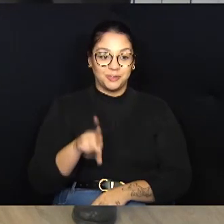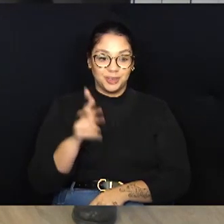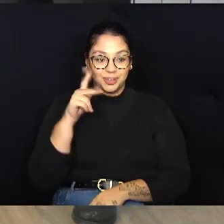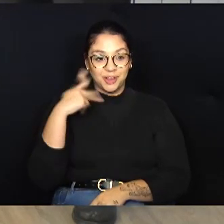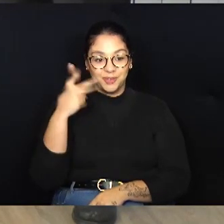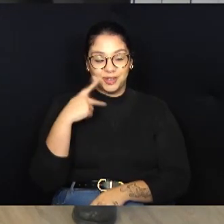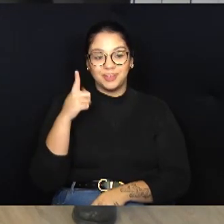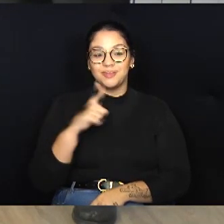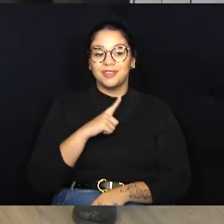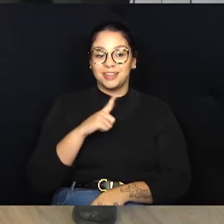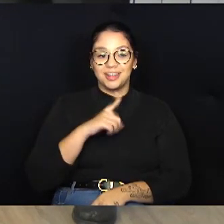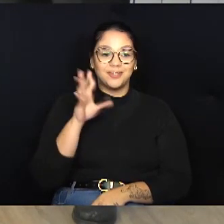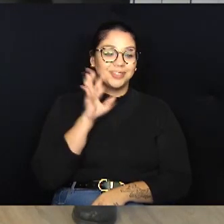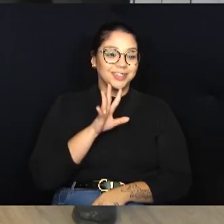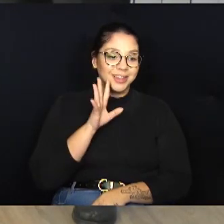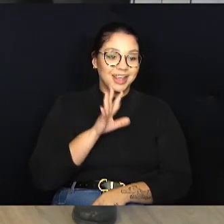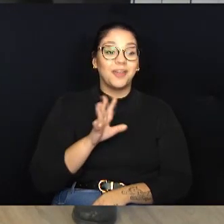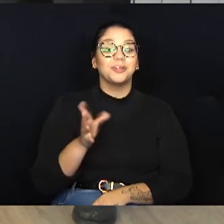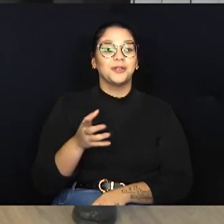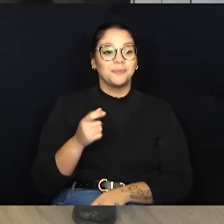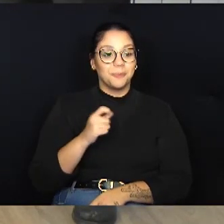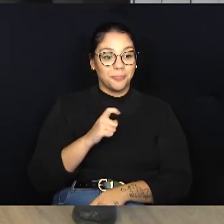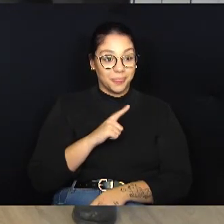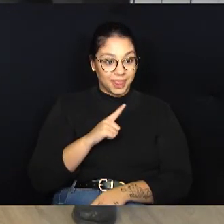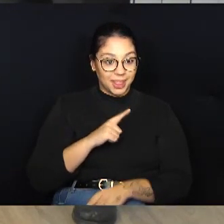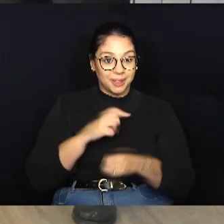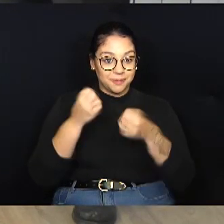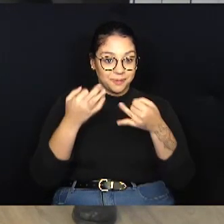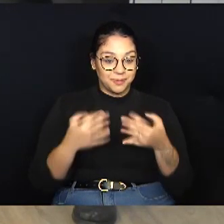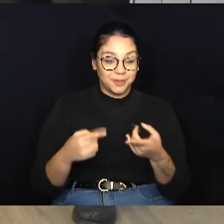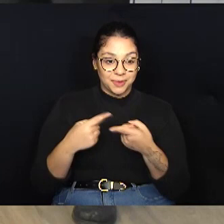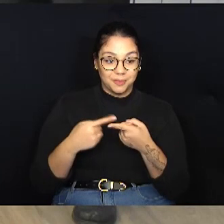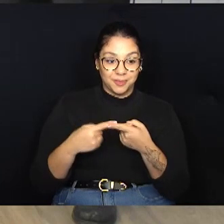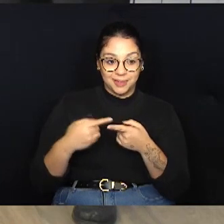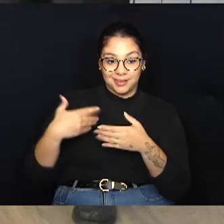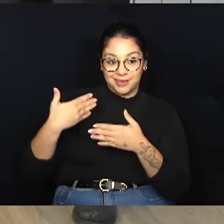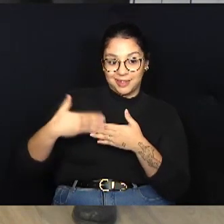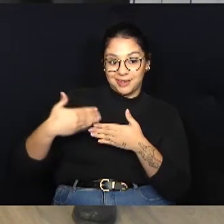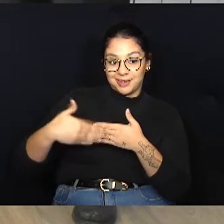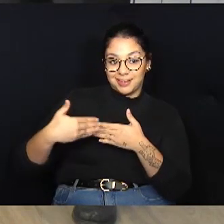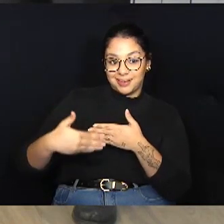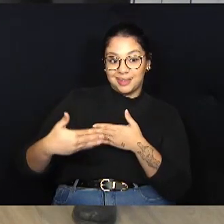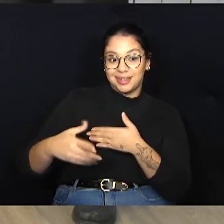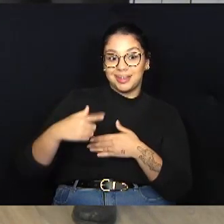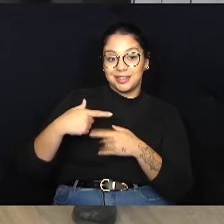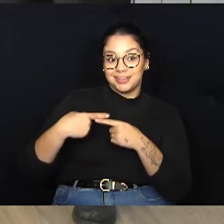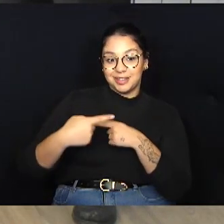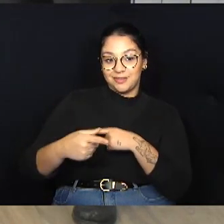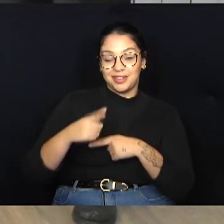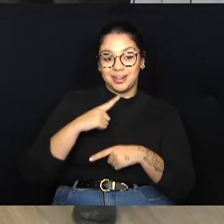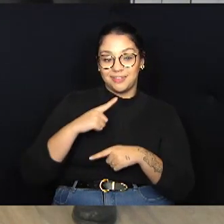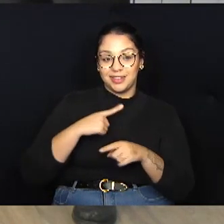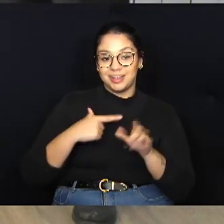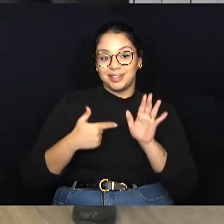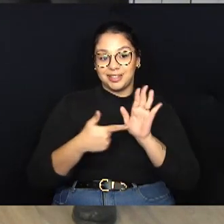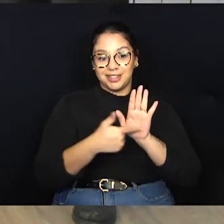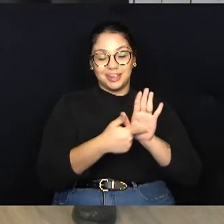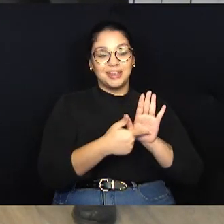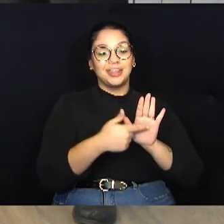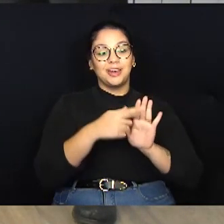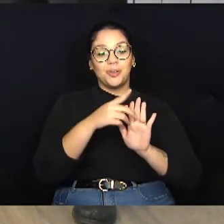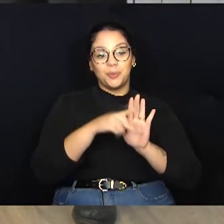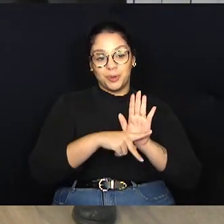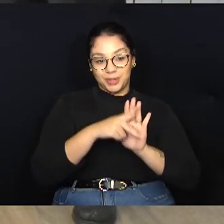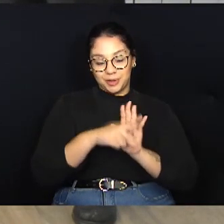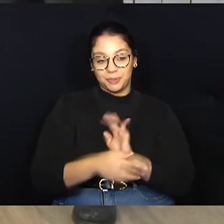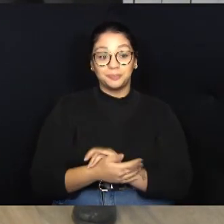muito bacana. Então você fique ligadinho aí, porque ao longo das próximas semanas irá ao ar este programa.